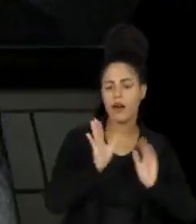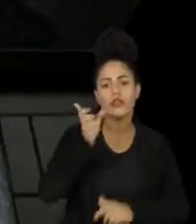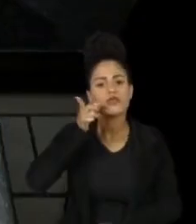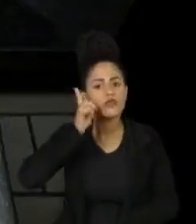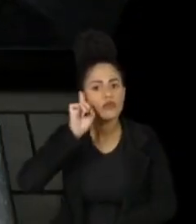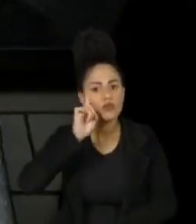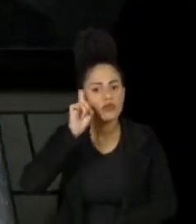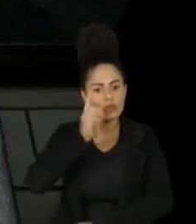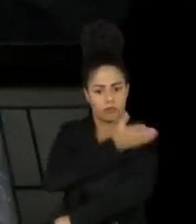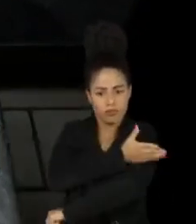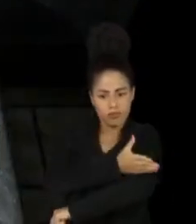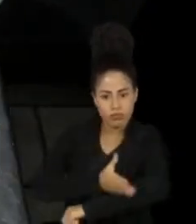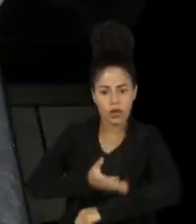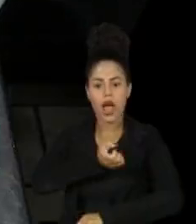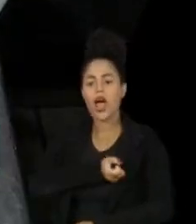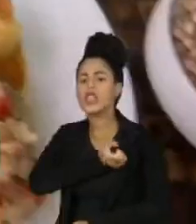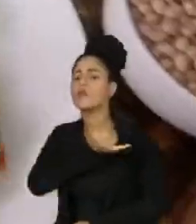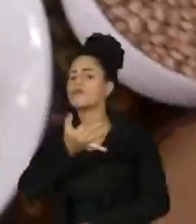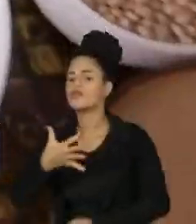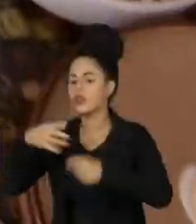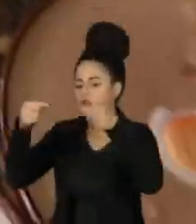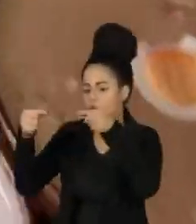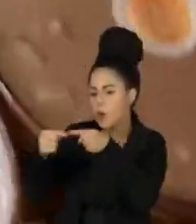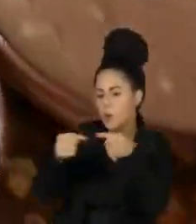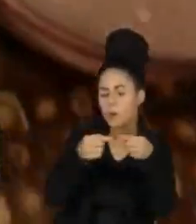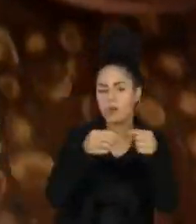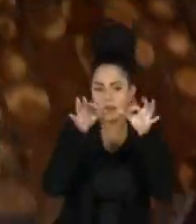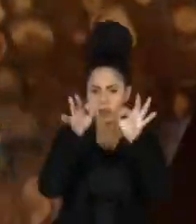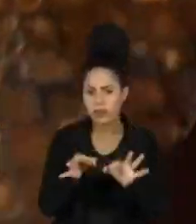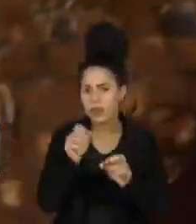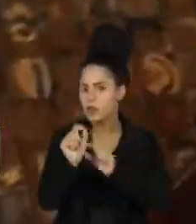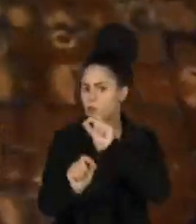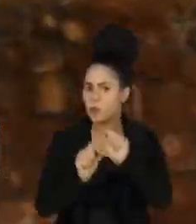permanente, em quantidade suficiente,